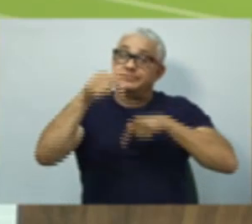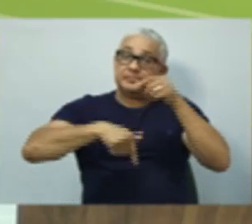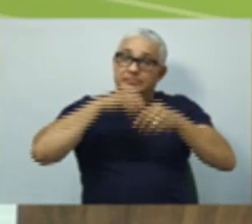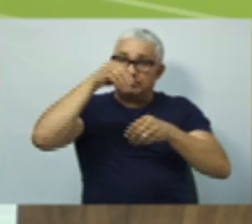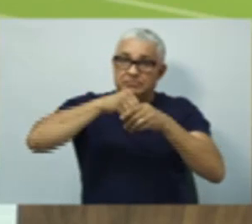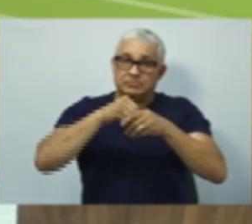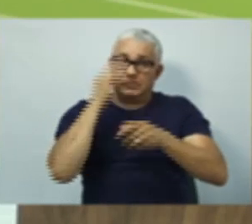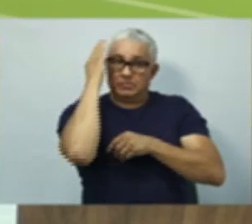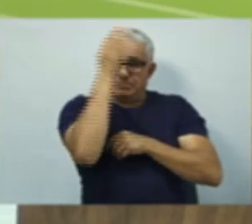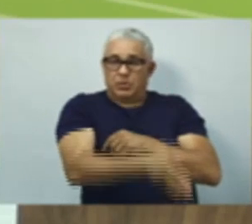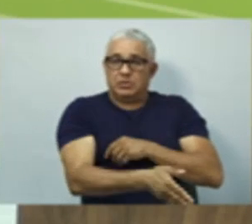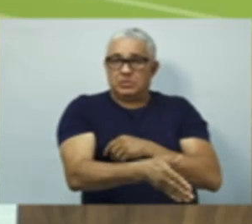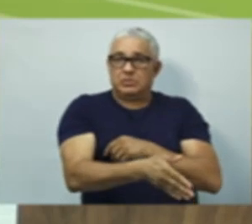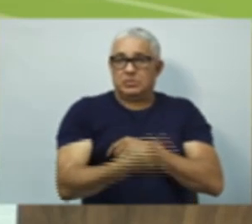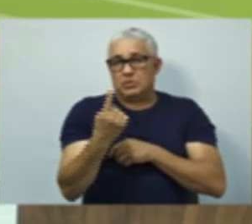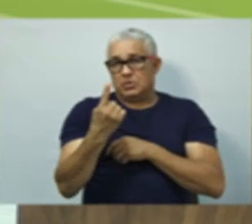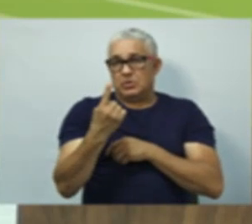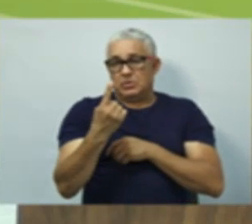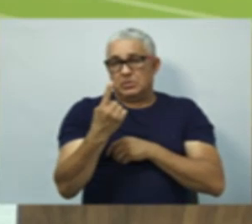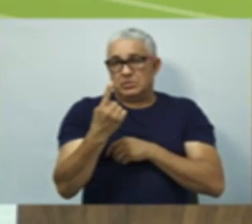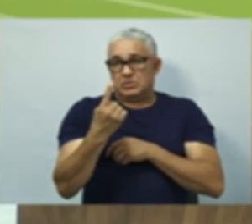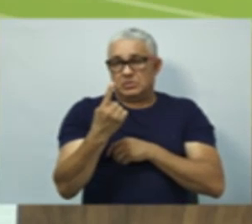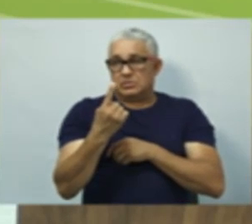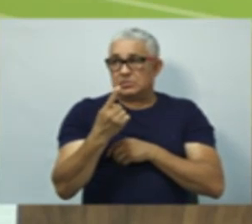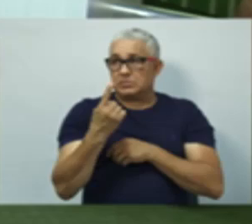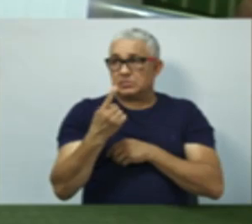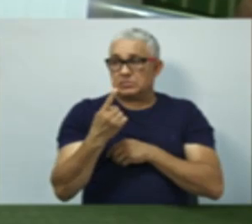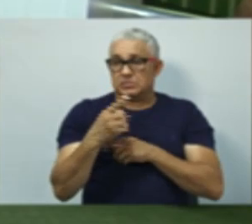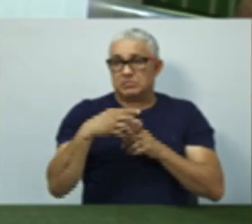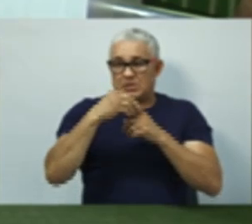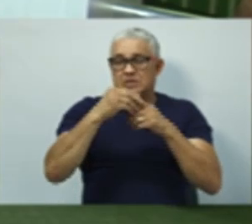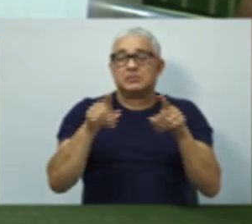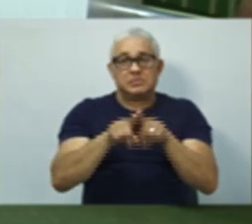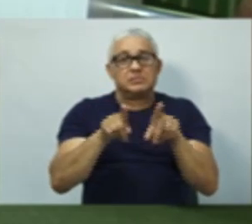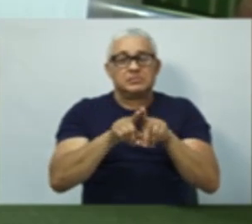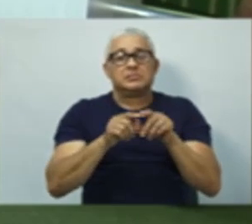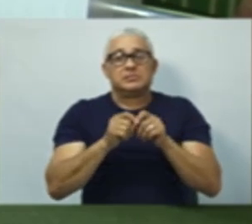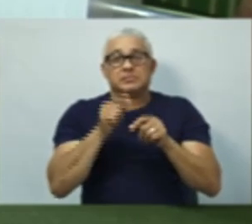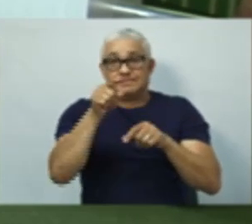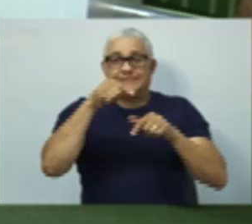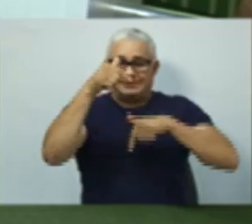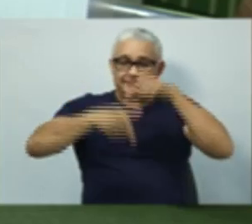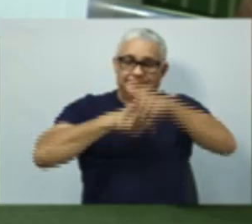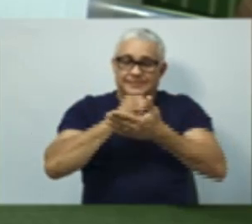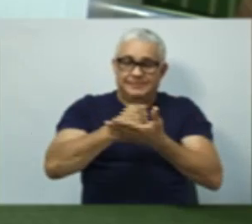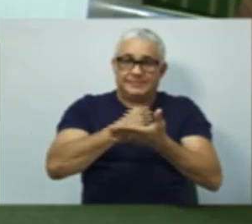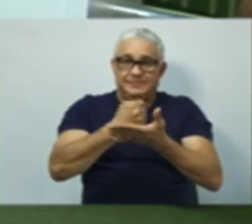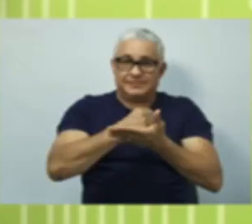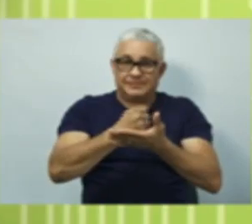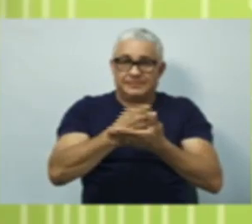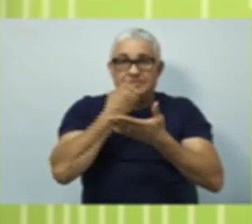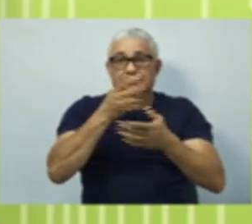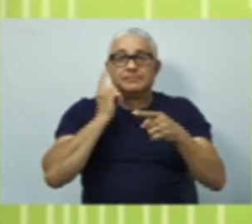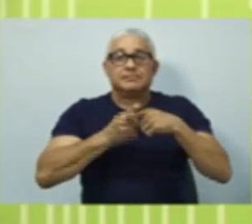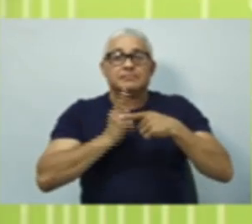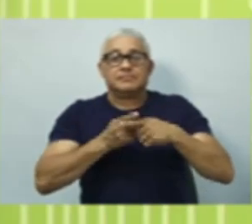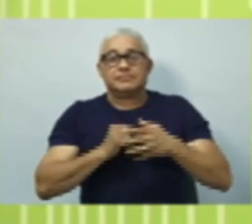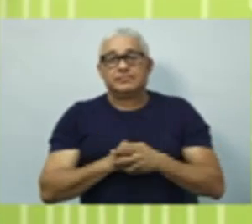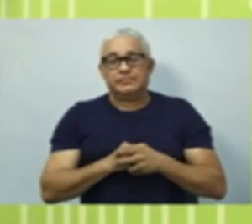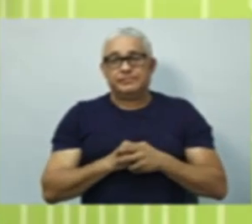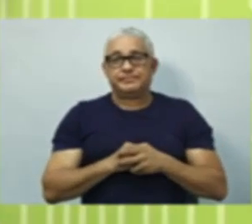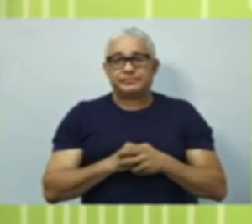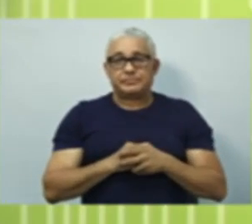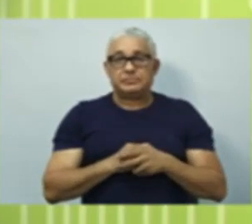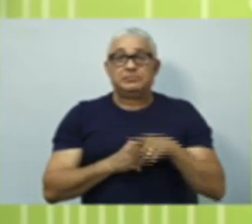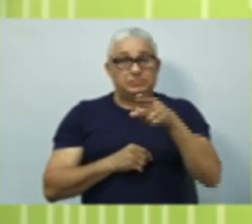disso. Então, só destacando esse ponto para a gente já continuar. E a vantagem de você trabalhar com controle, como a professora destacou, é que